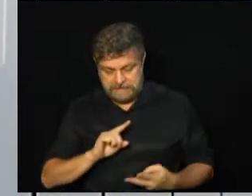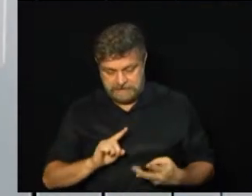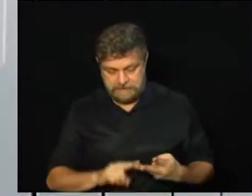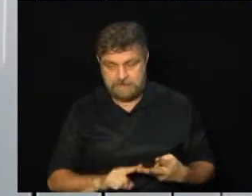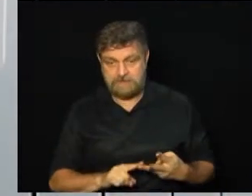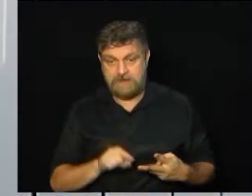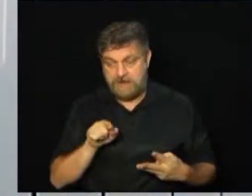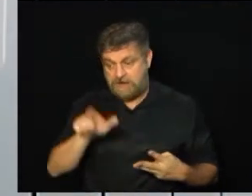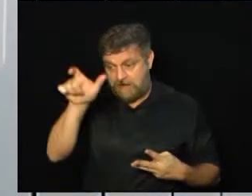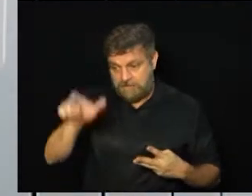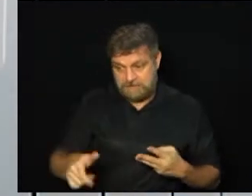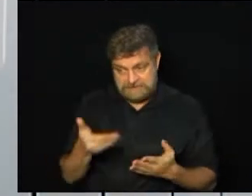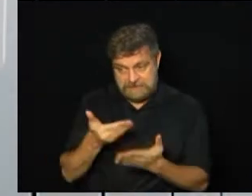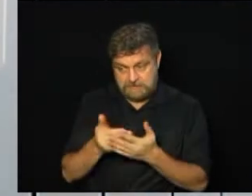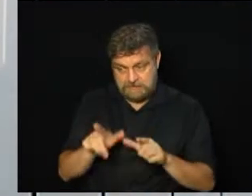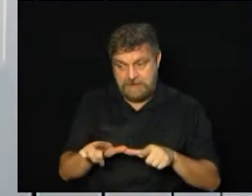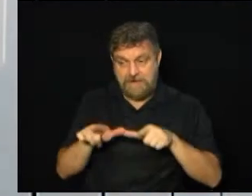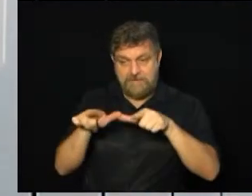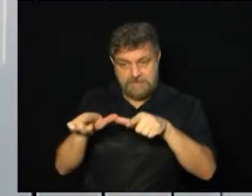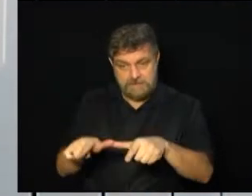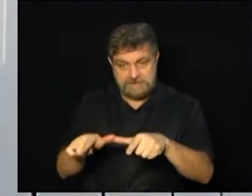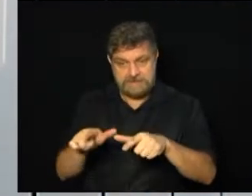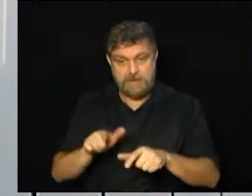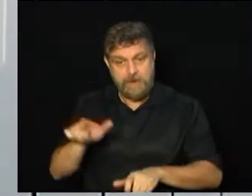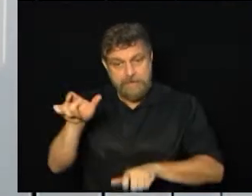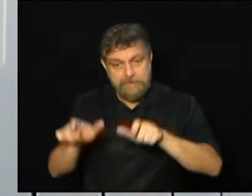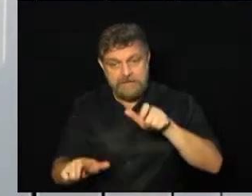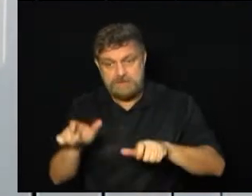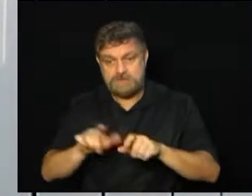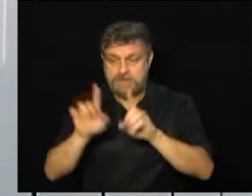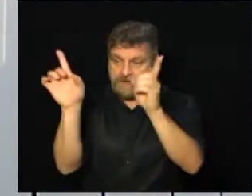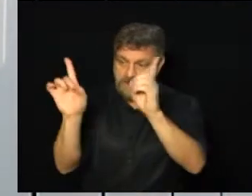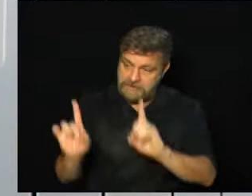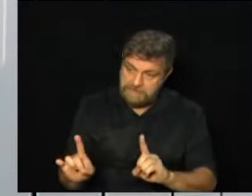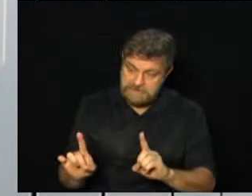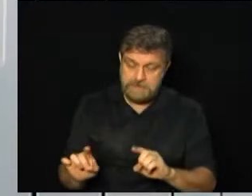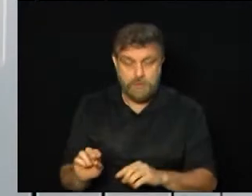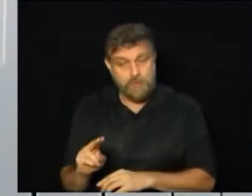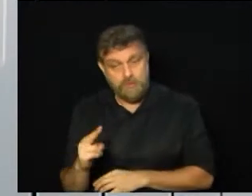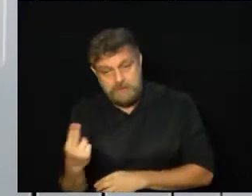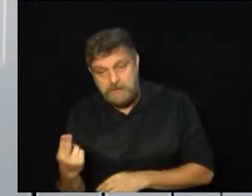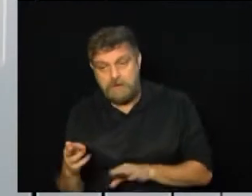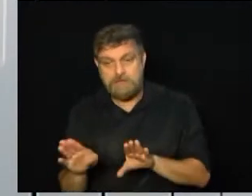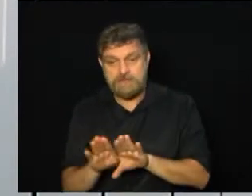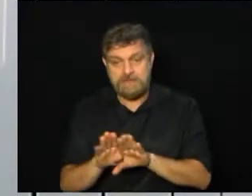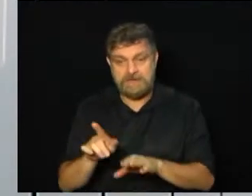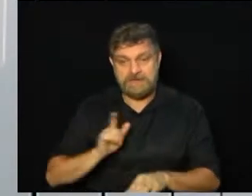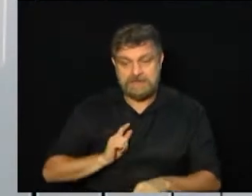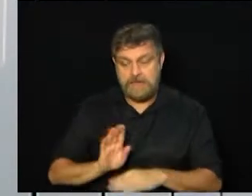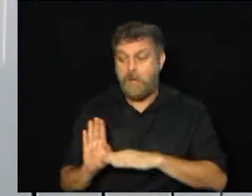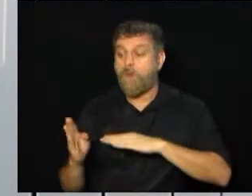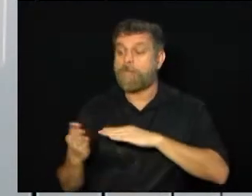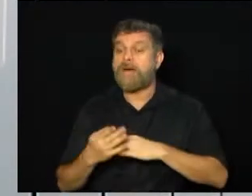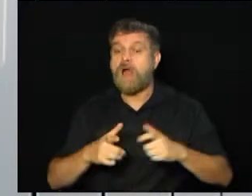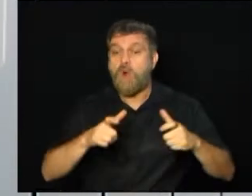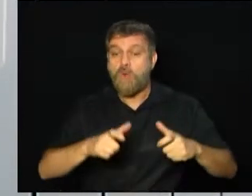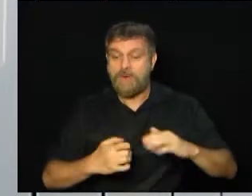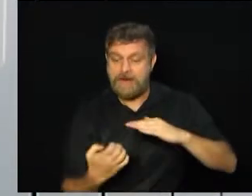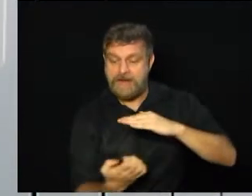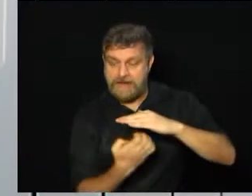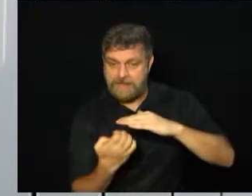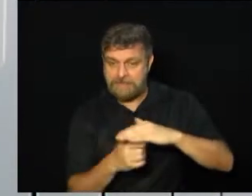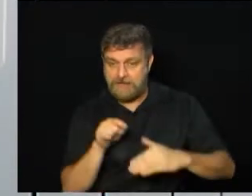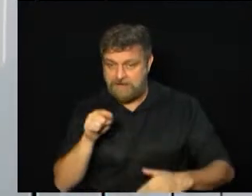o nível de escolaridade, se é para pessoa com deficiência ou não, o bairro da empresa. Então, você que está buscando aí